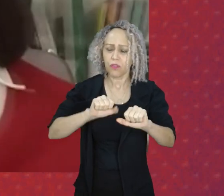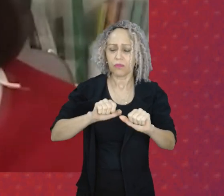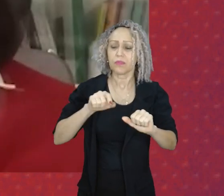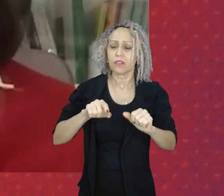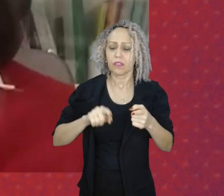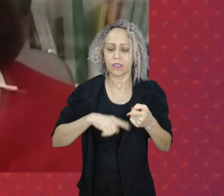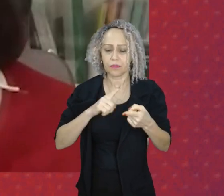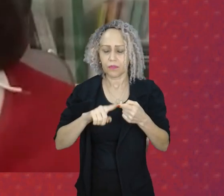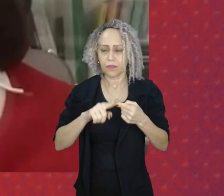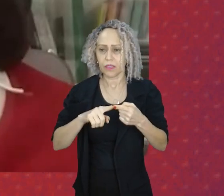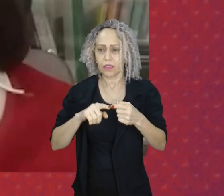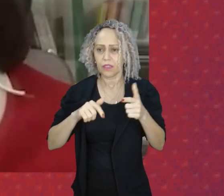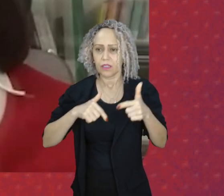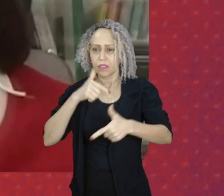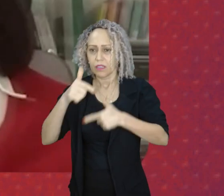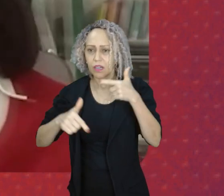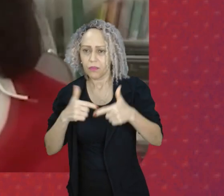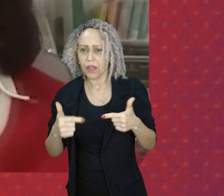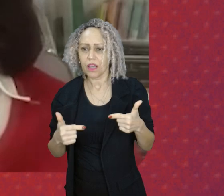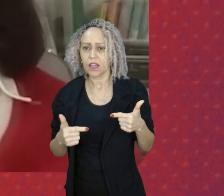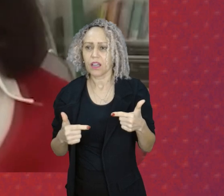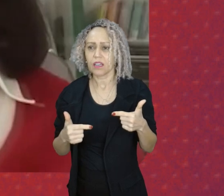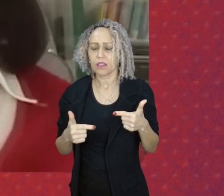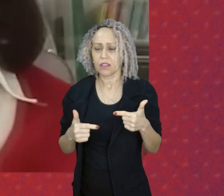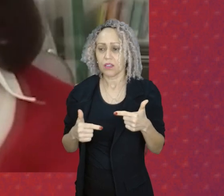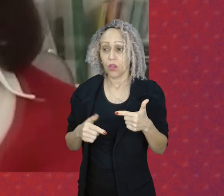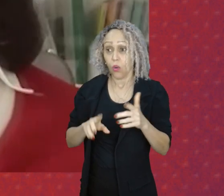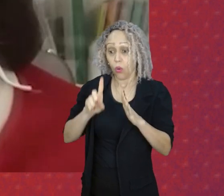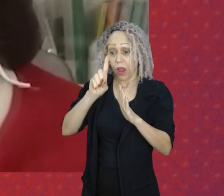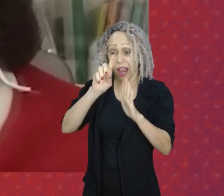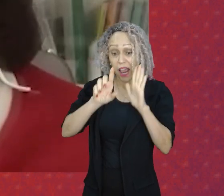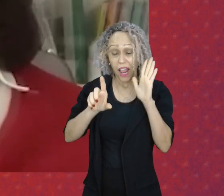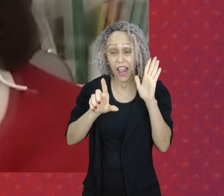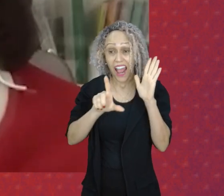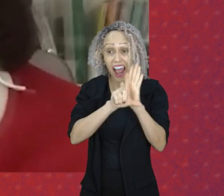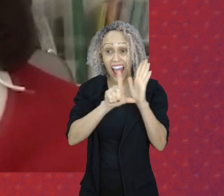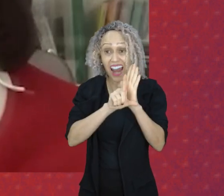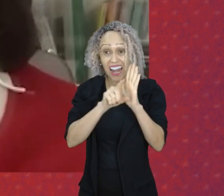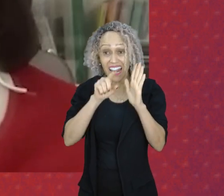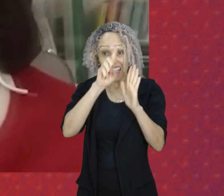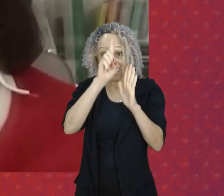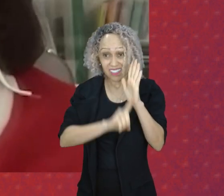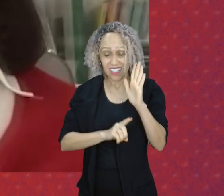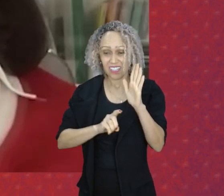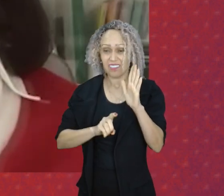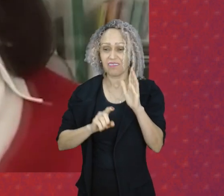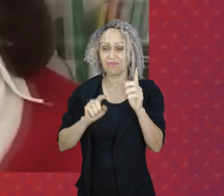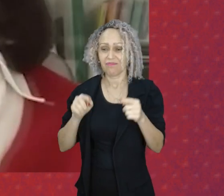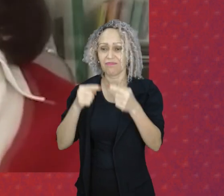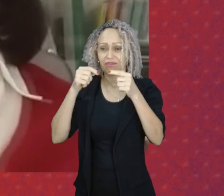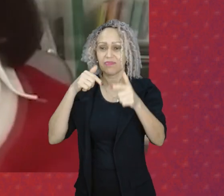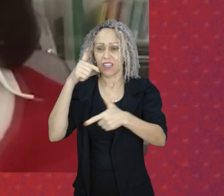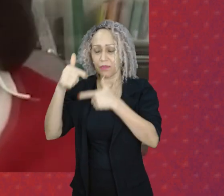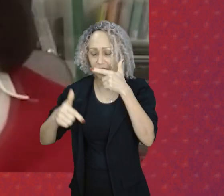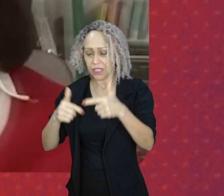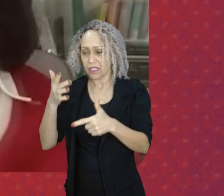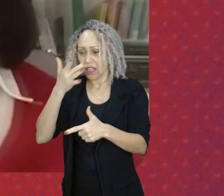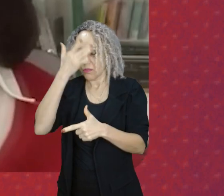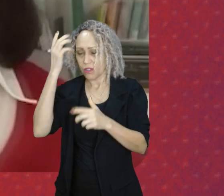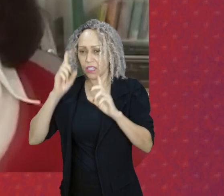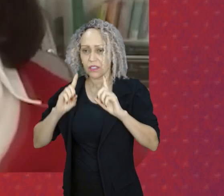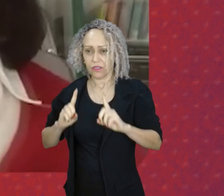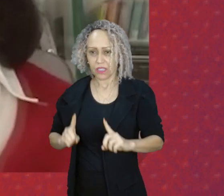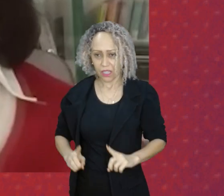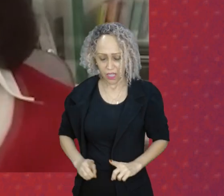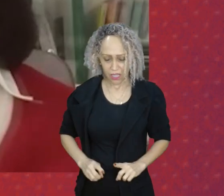trabalho, sobre os direitos trabalhistas, sobre a questão das mulheres com deficiência, sobre o